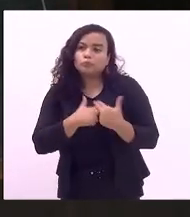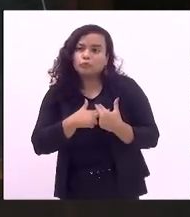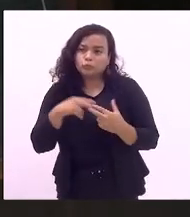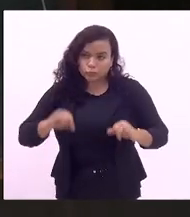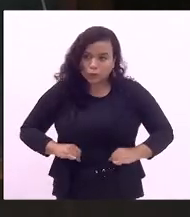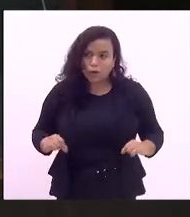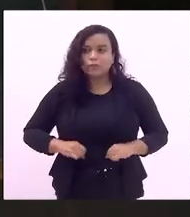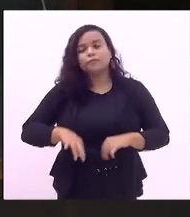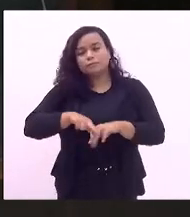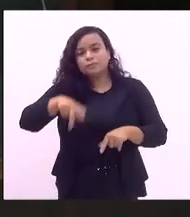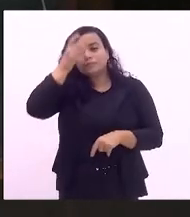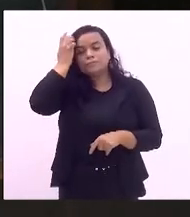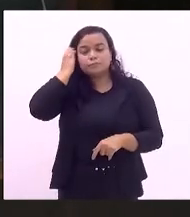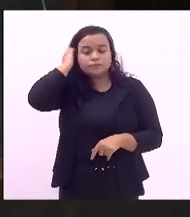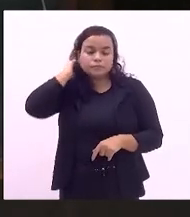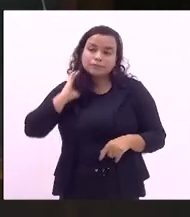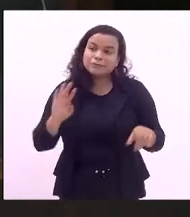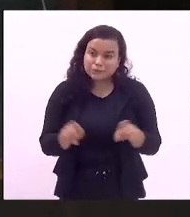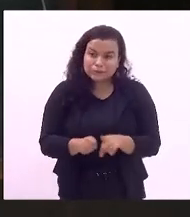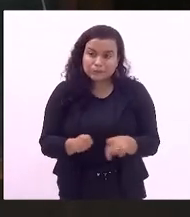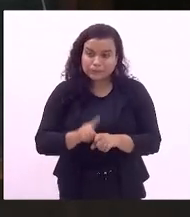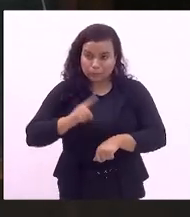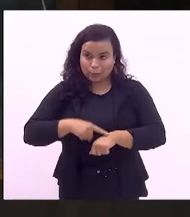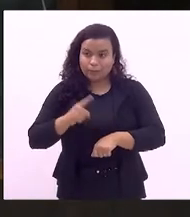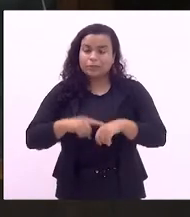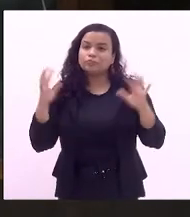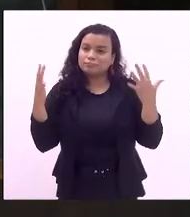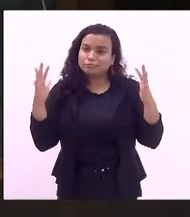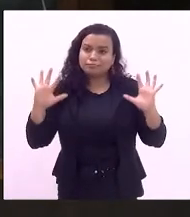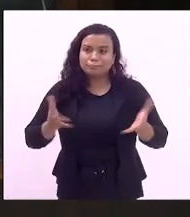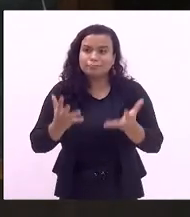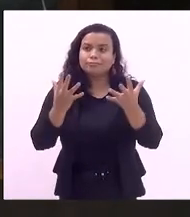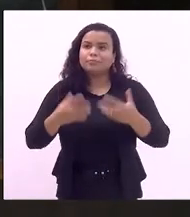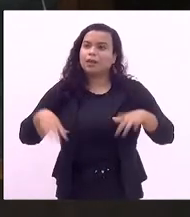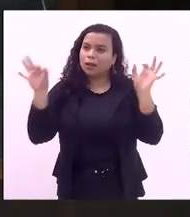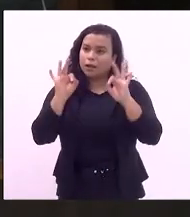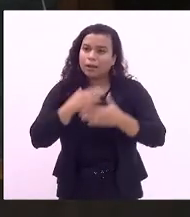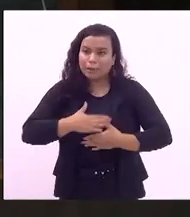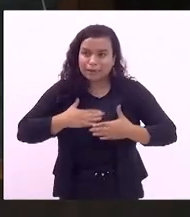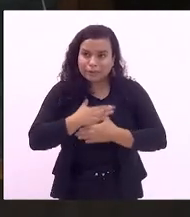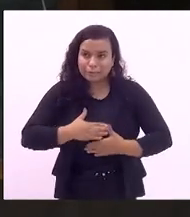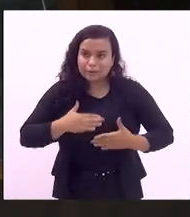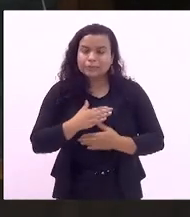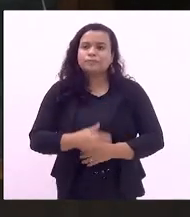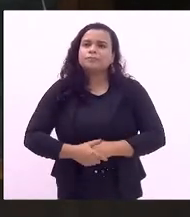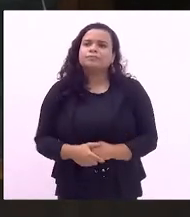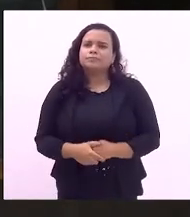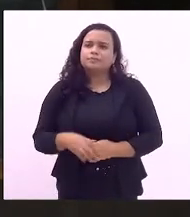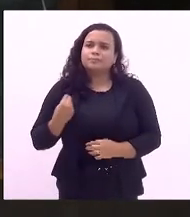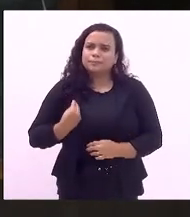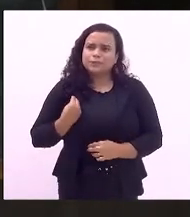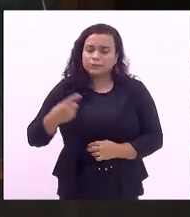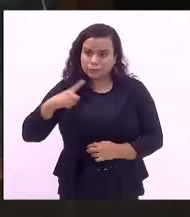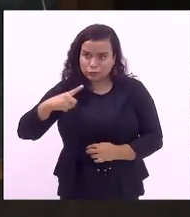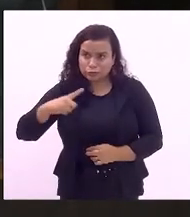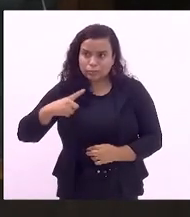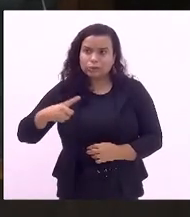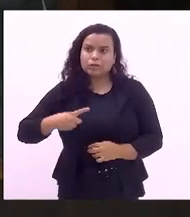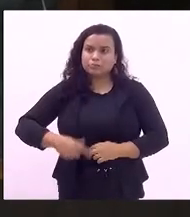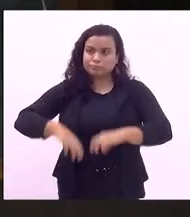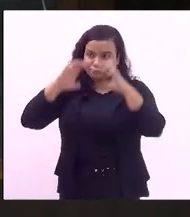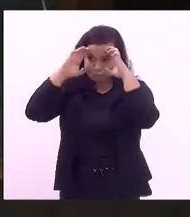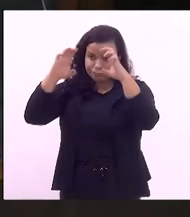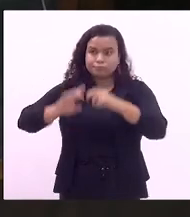bem como também em momentos de celebração de alegria a Alice está presente o Deus os teus